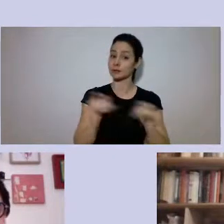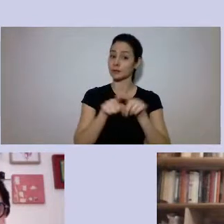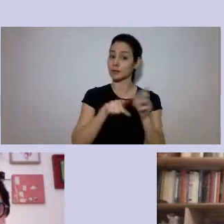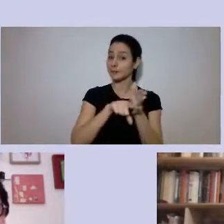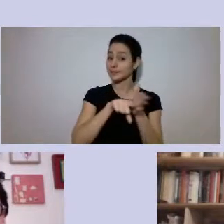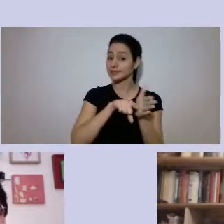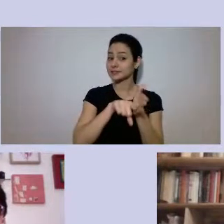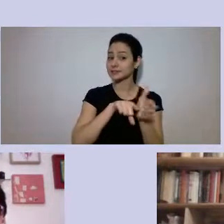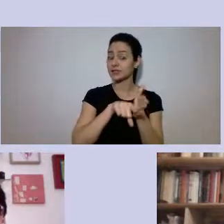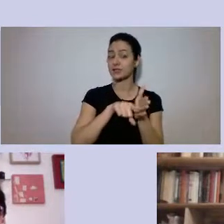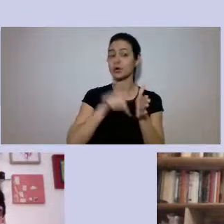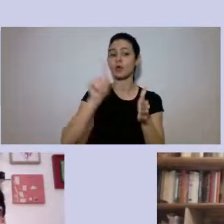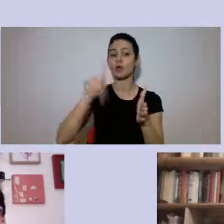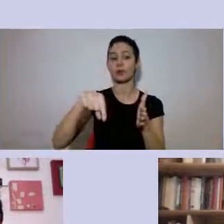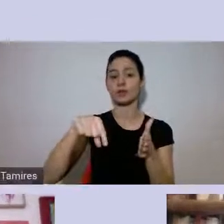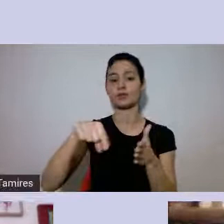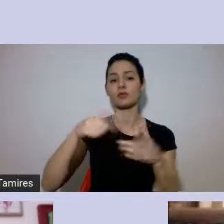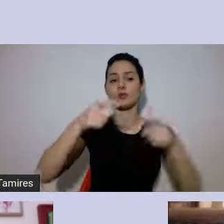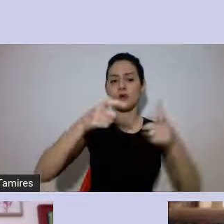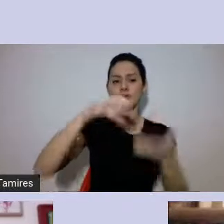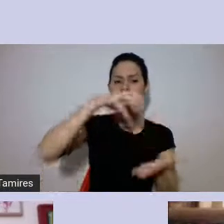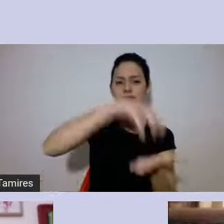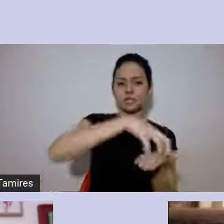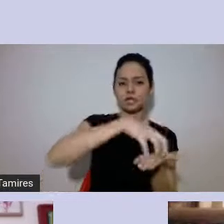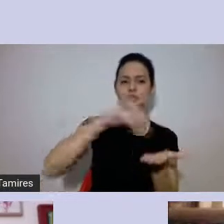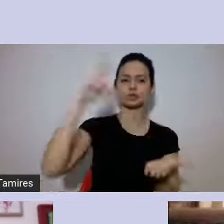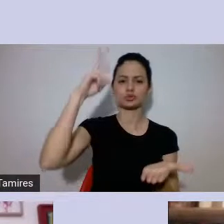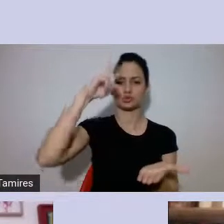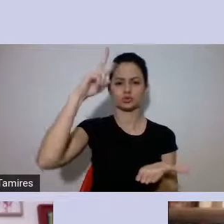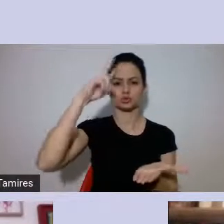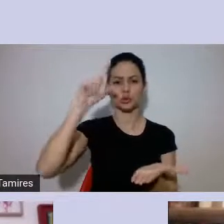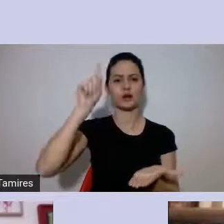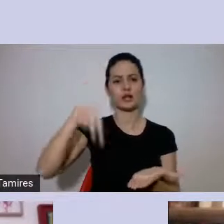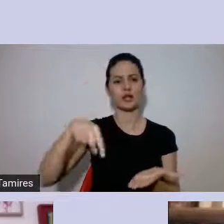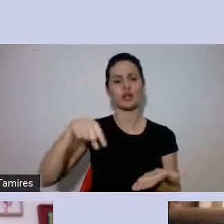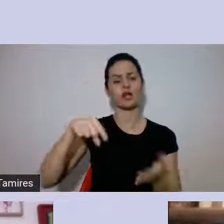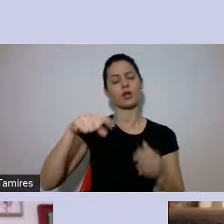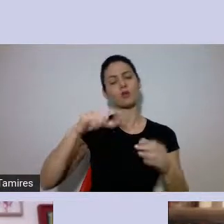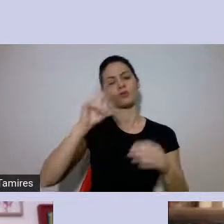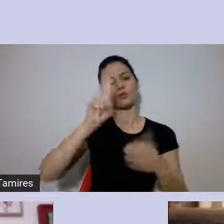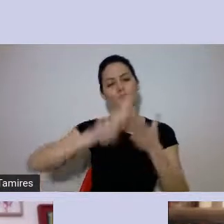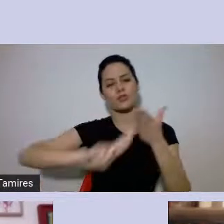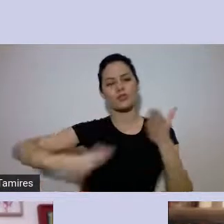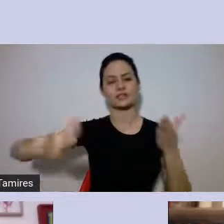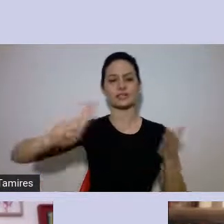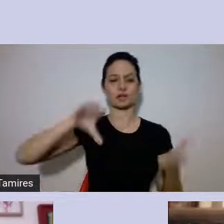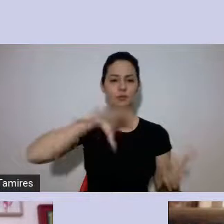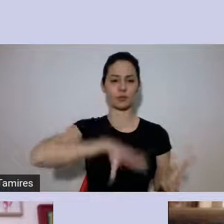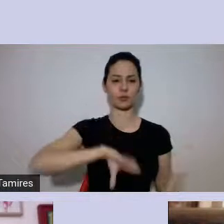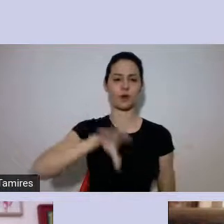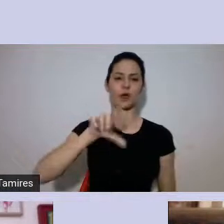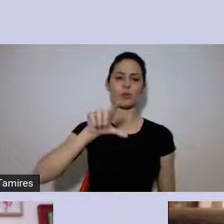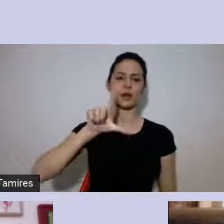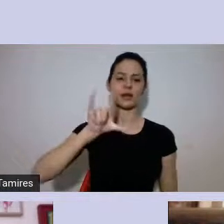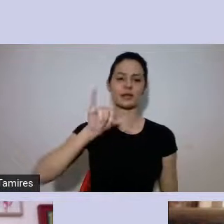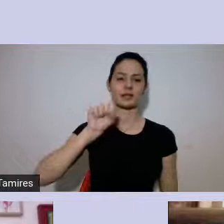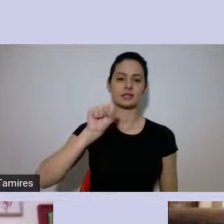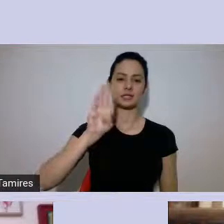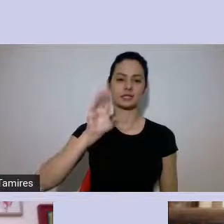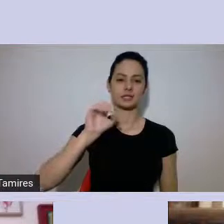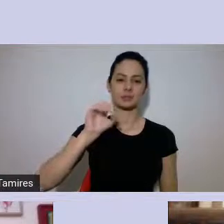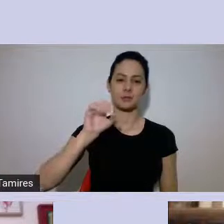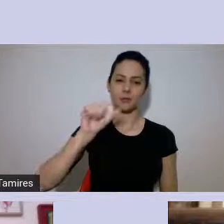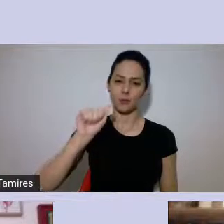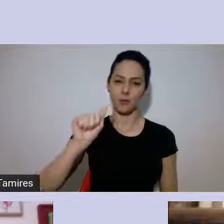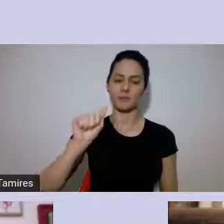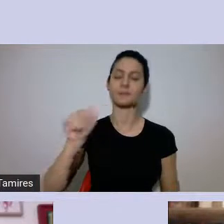do Centro de História da Universidade de Lisboa. Participa ainda do mestrado em Mercados da Arte